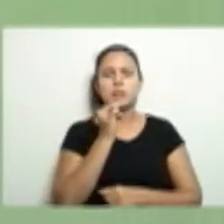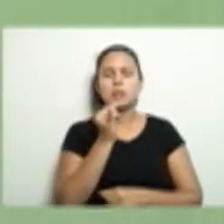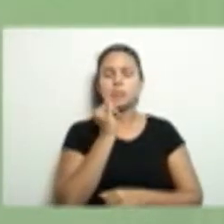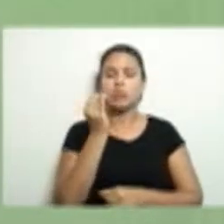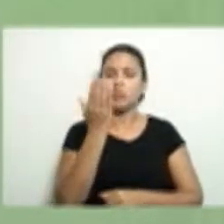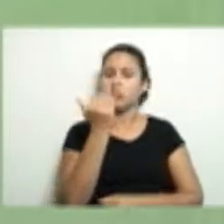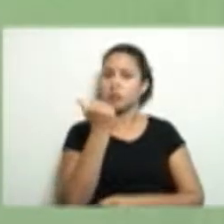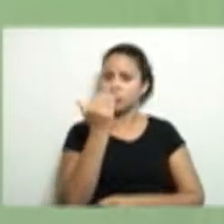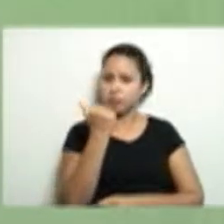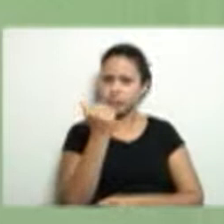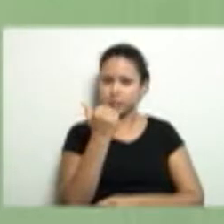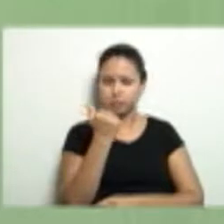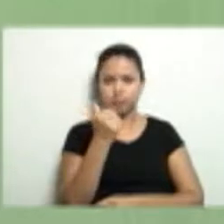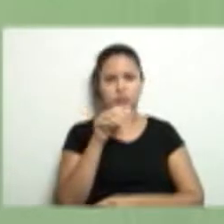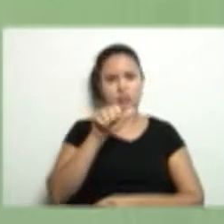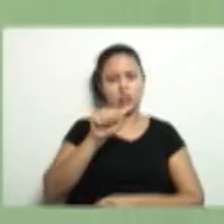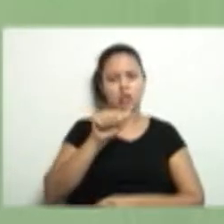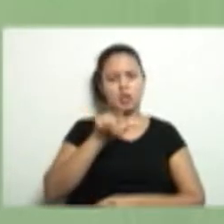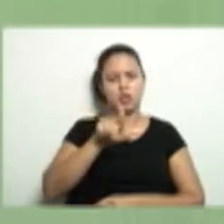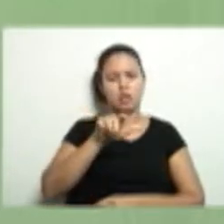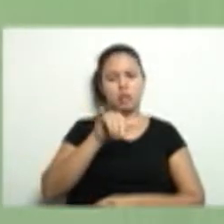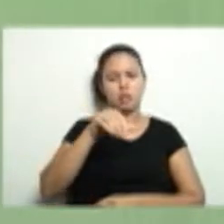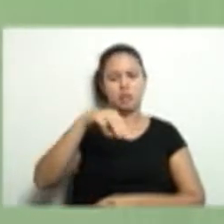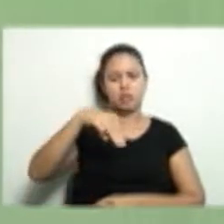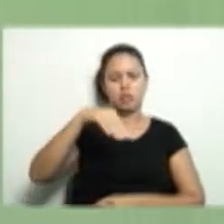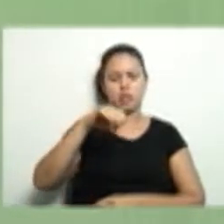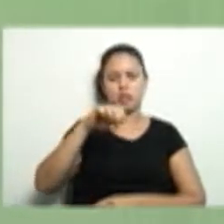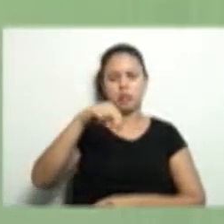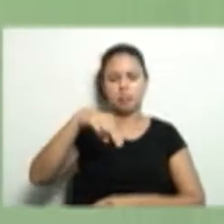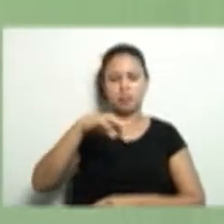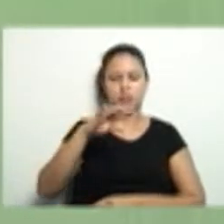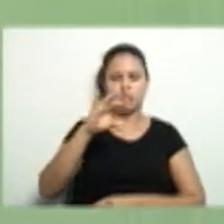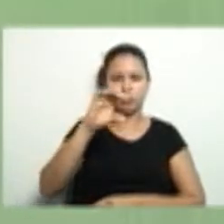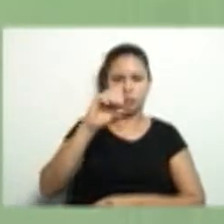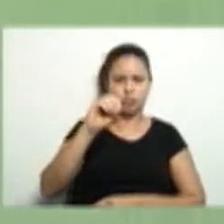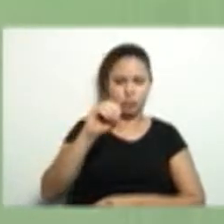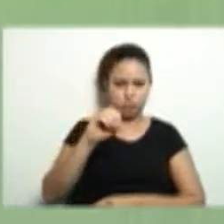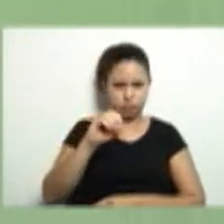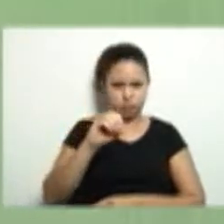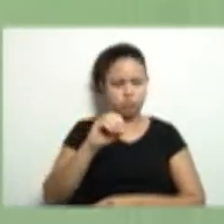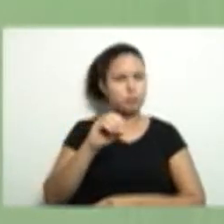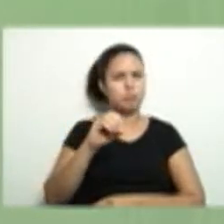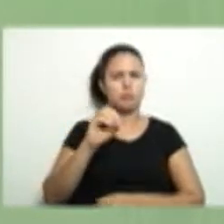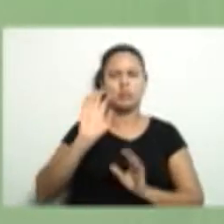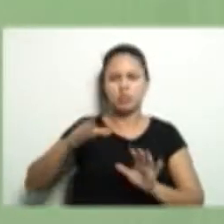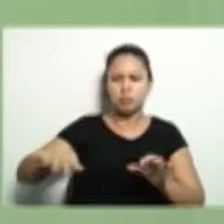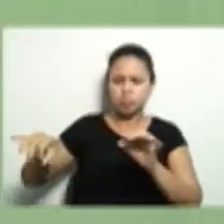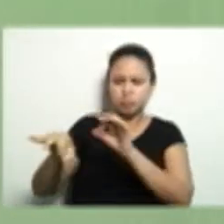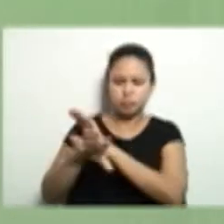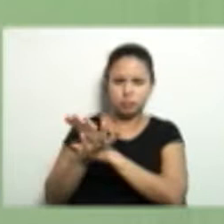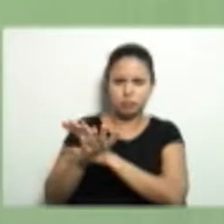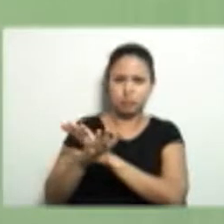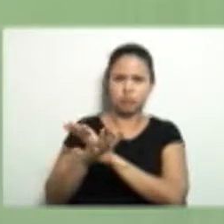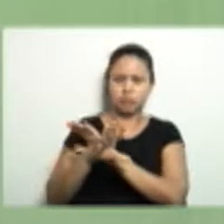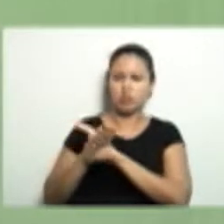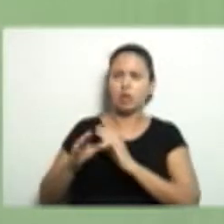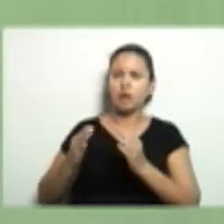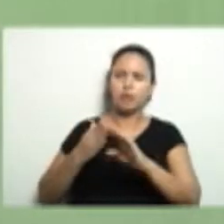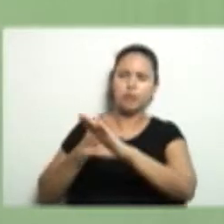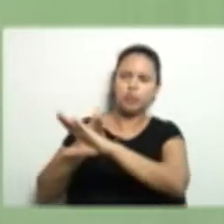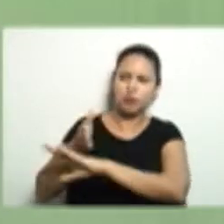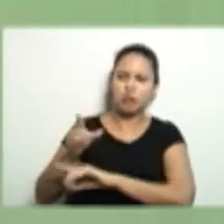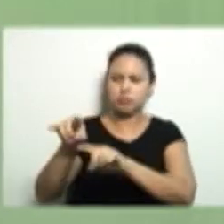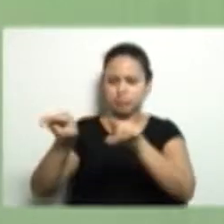estar falando aqui alimentos industrializados, Tudo aquilo que vem em latas, a gente vai no supermercado, a gente procura as latas de